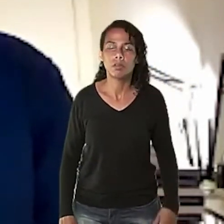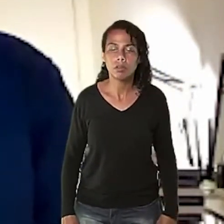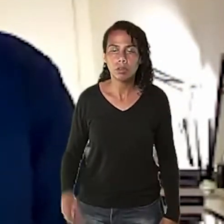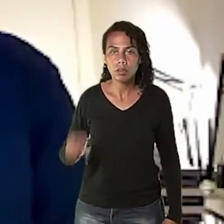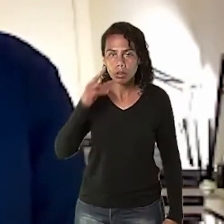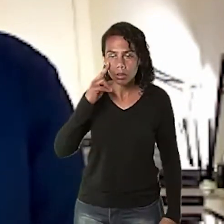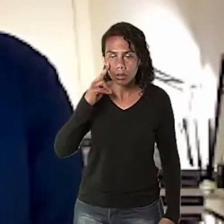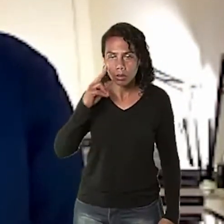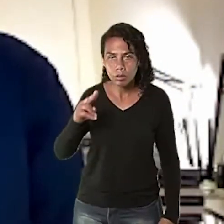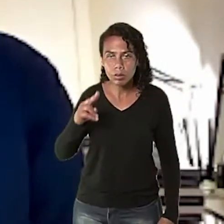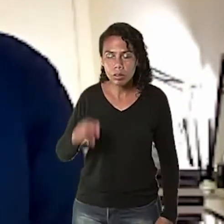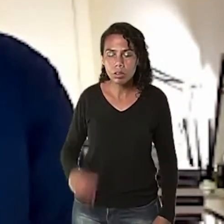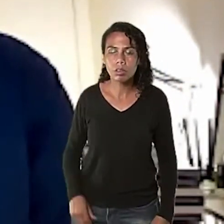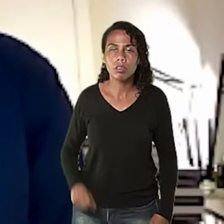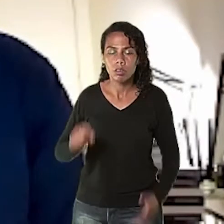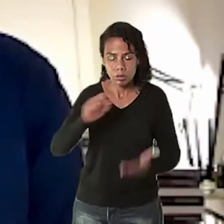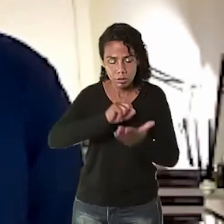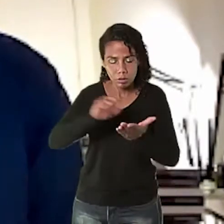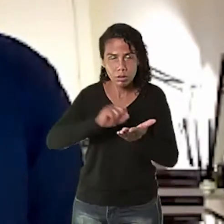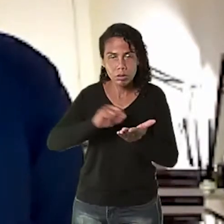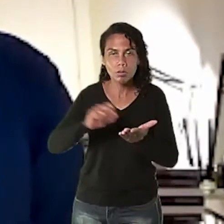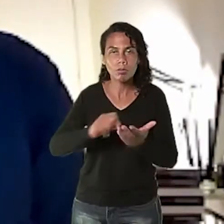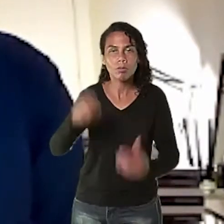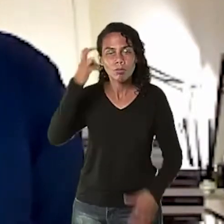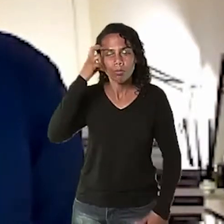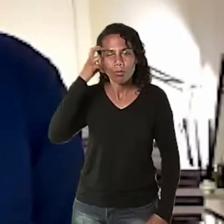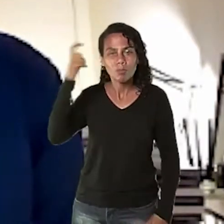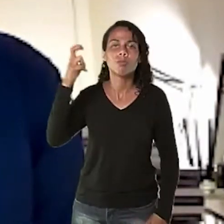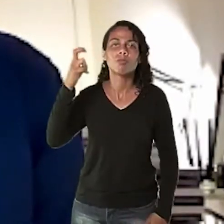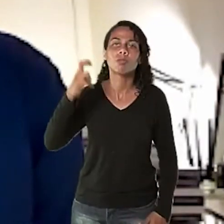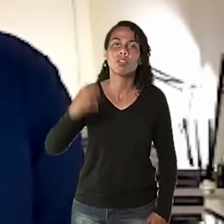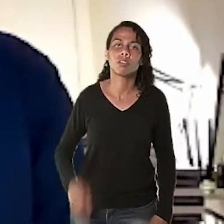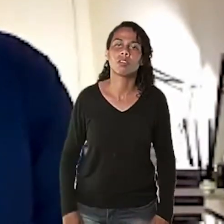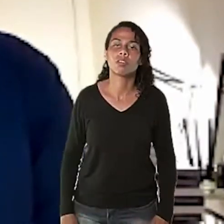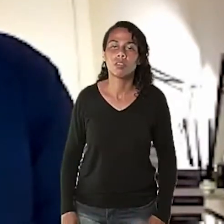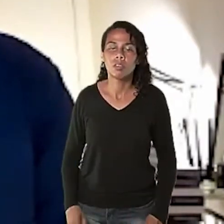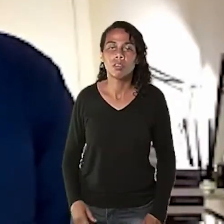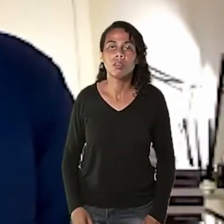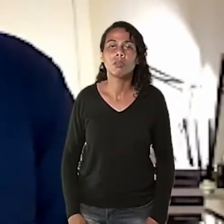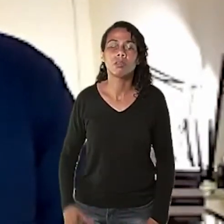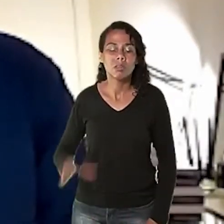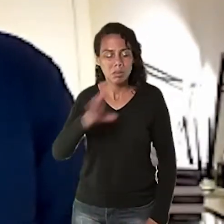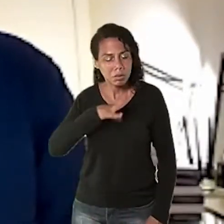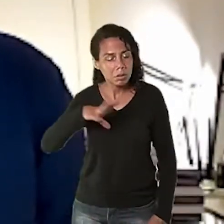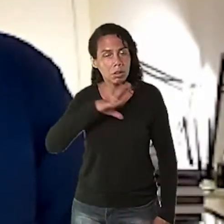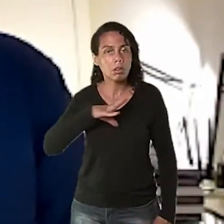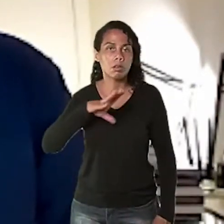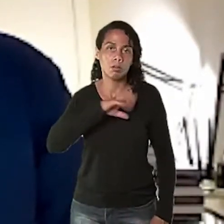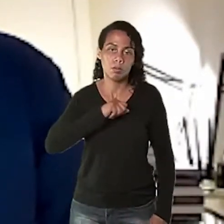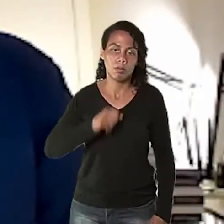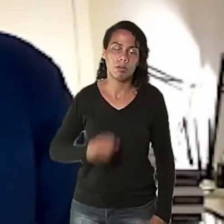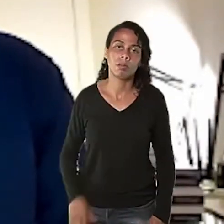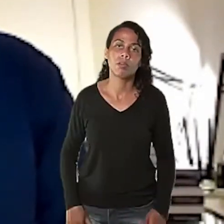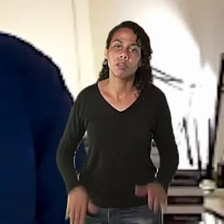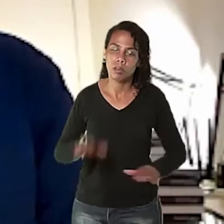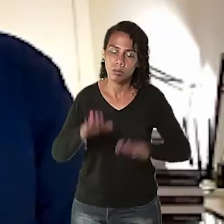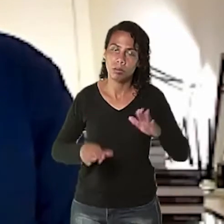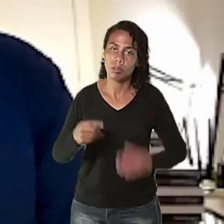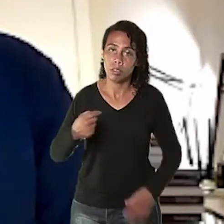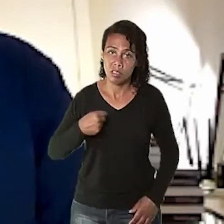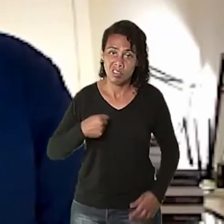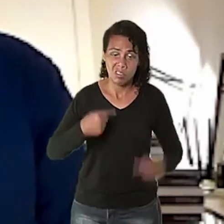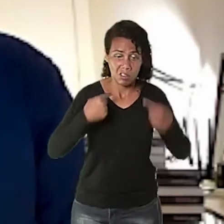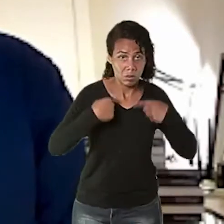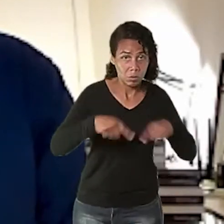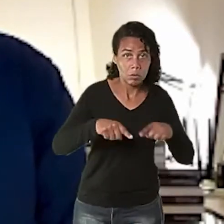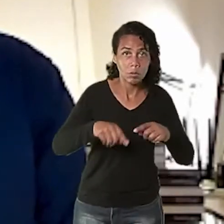dele, mas eu amava ter raiva do Paulo Francis, eu amava esse diálogo. E aí o Ivan, ele